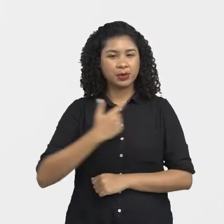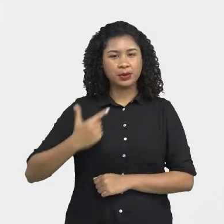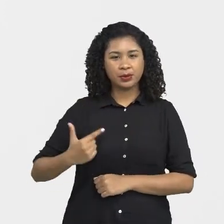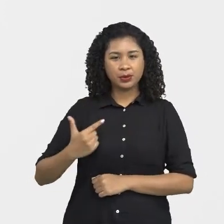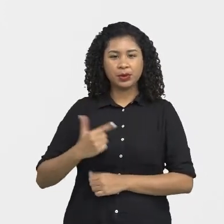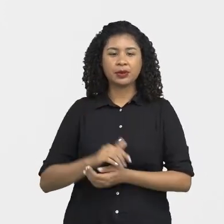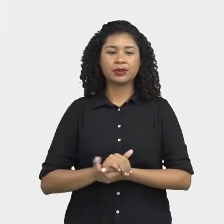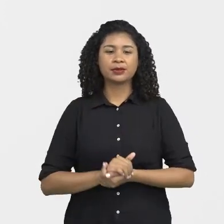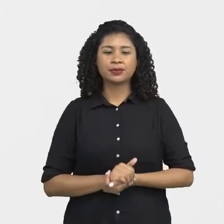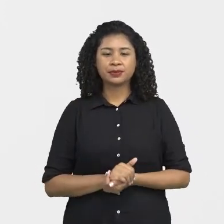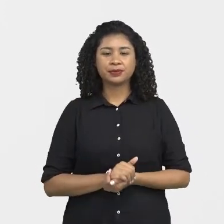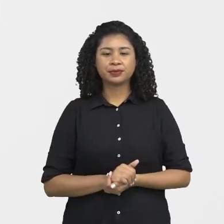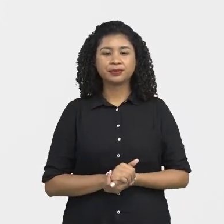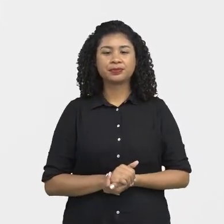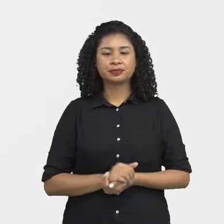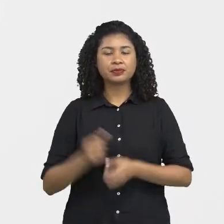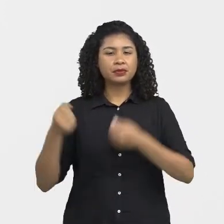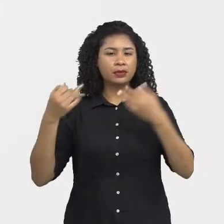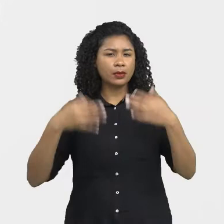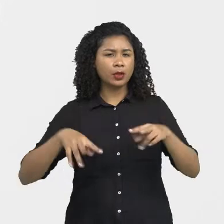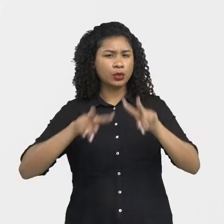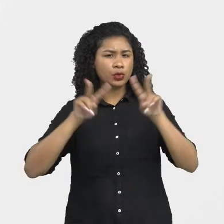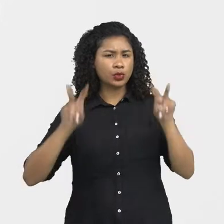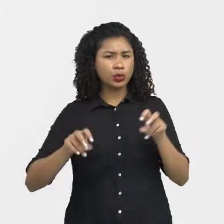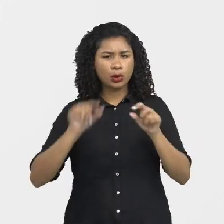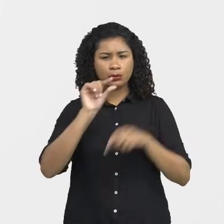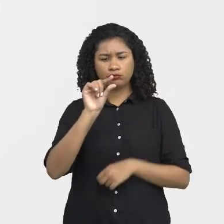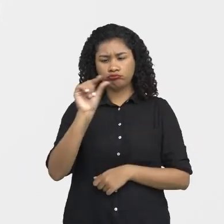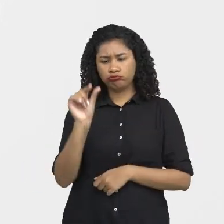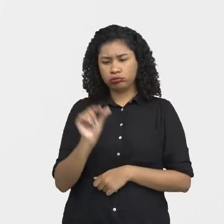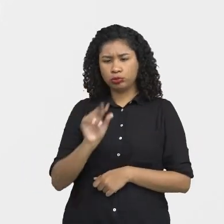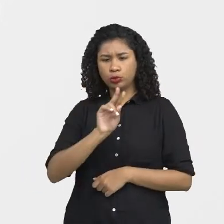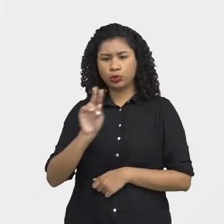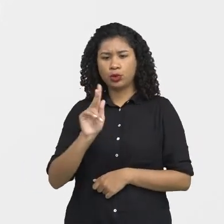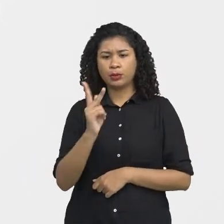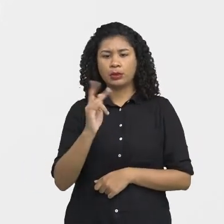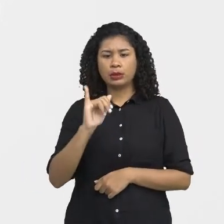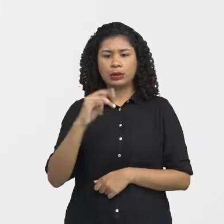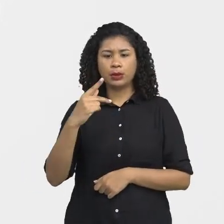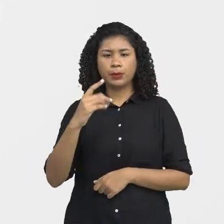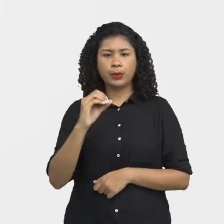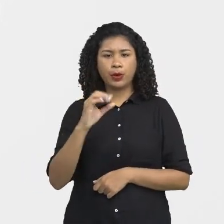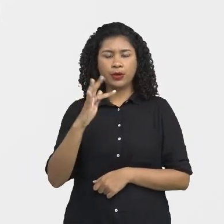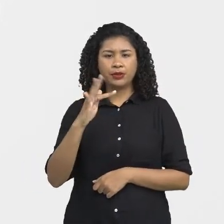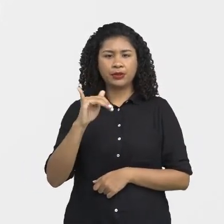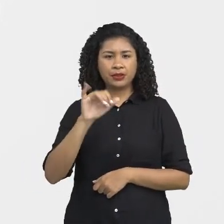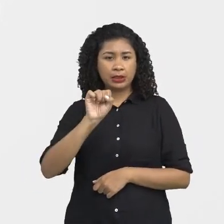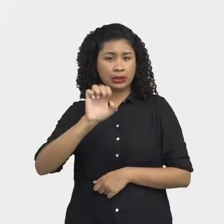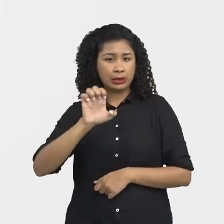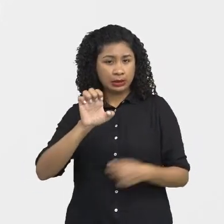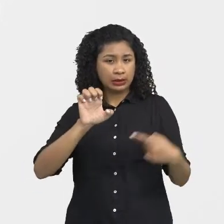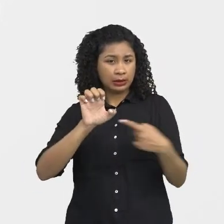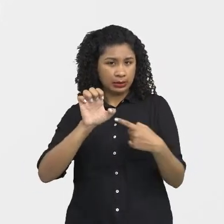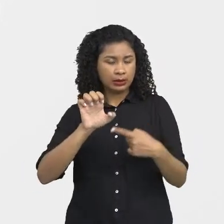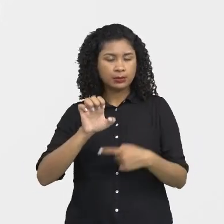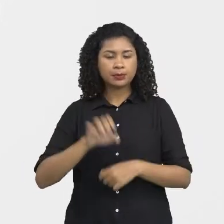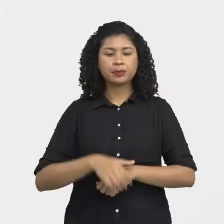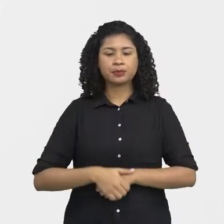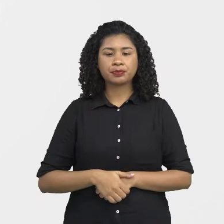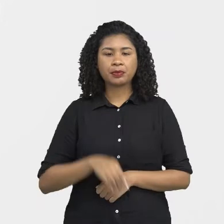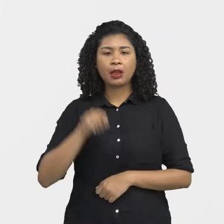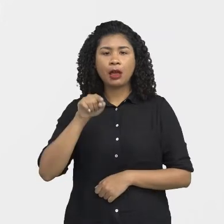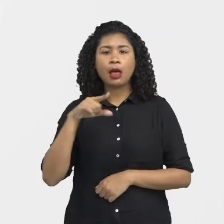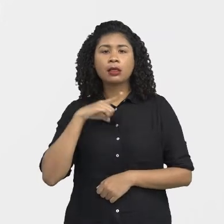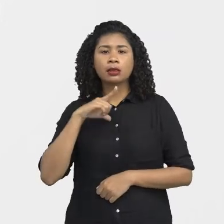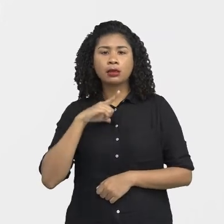Mundo Educação. Ela fala sobre a glândula hipófise, também conhecida como a glândula pituitária. Ela é composta